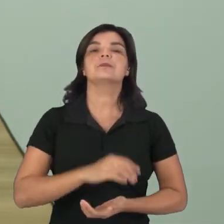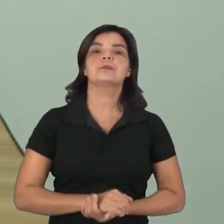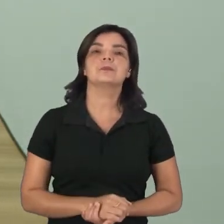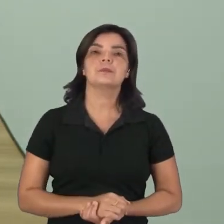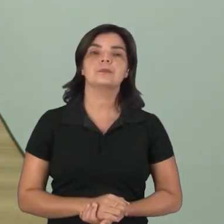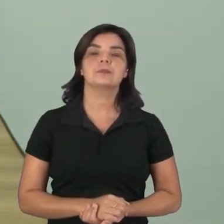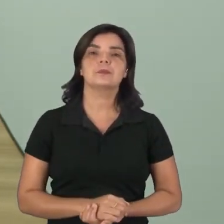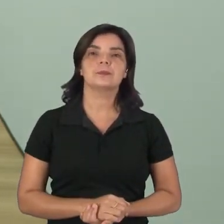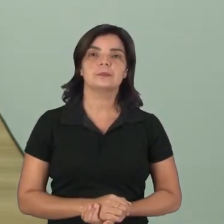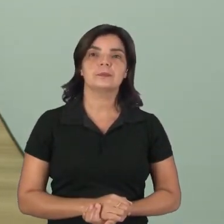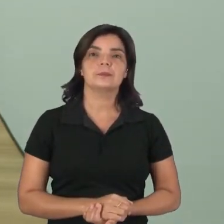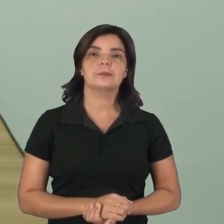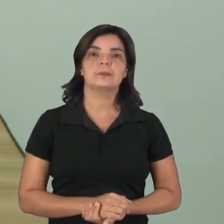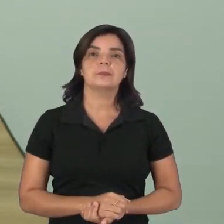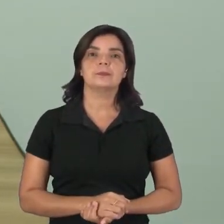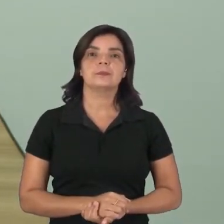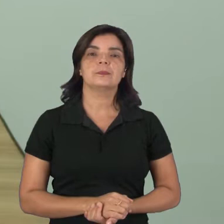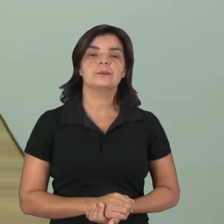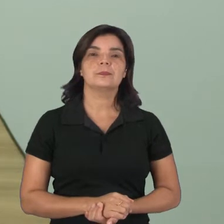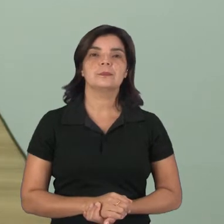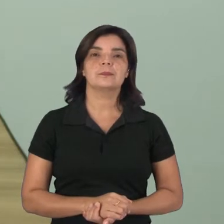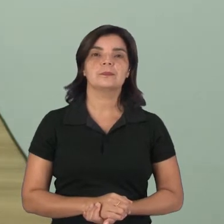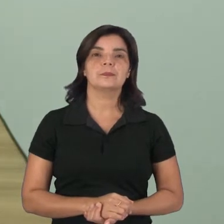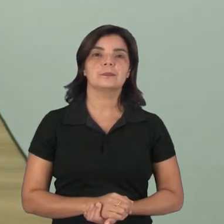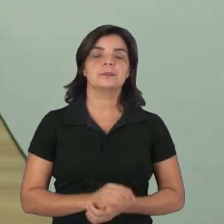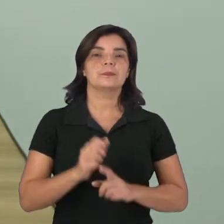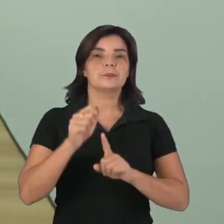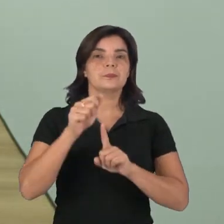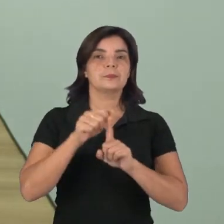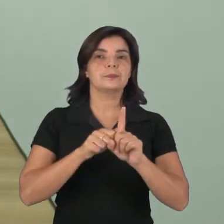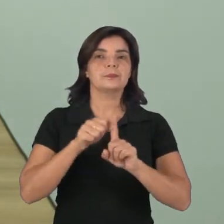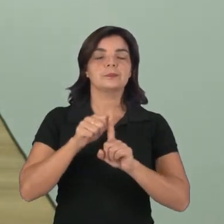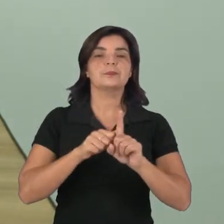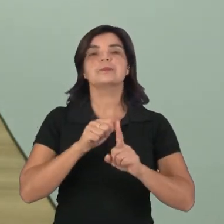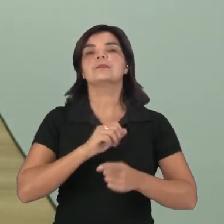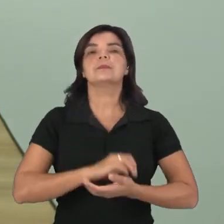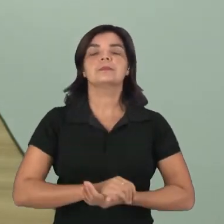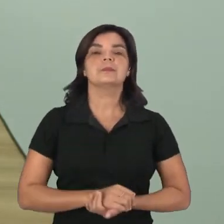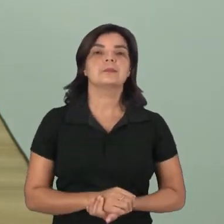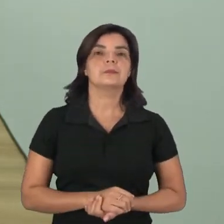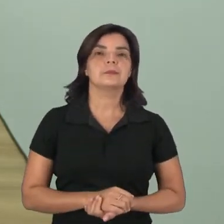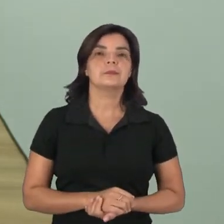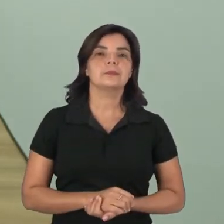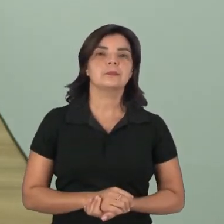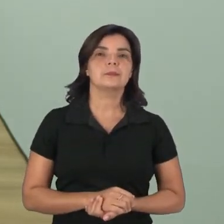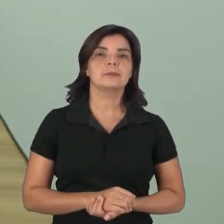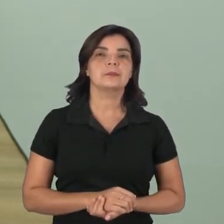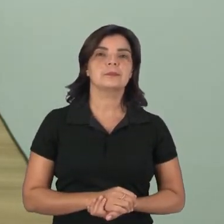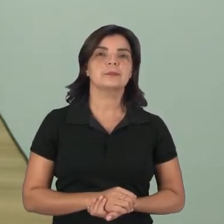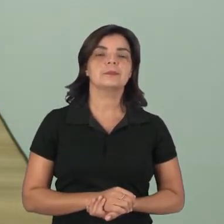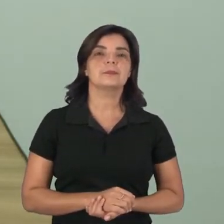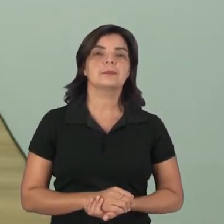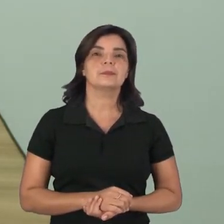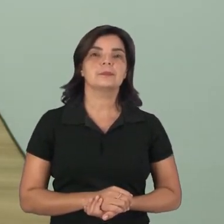o próximo desafio e vamos para o próximo mês